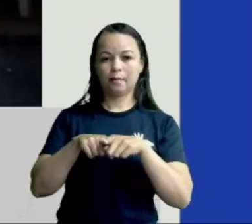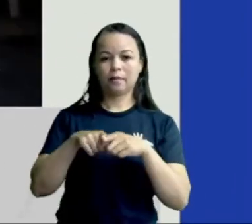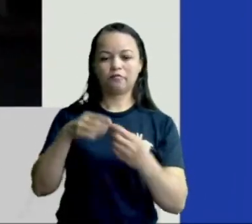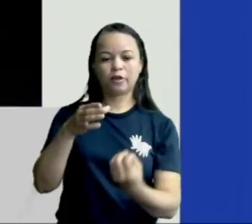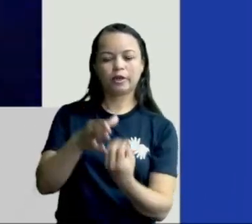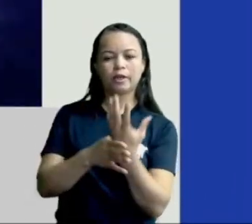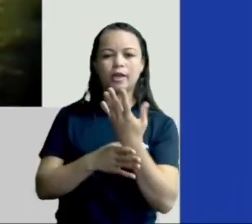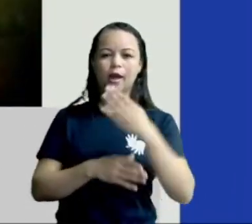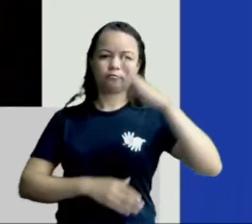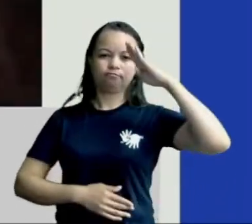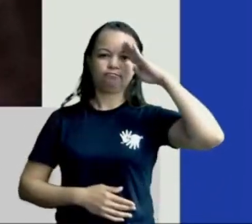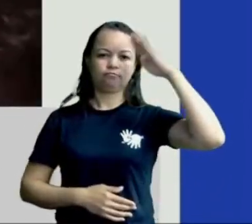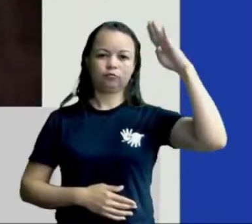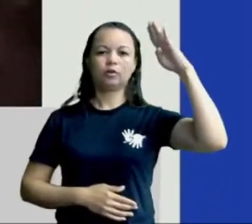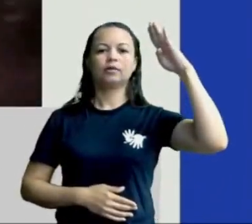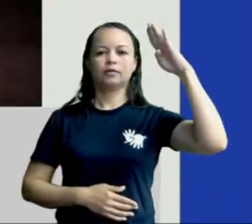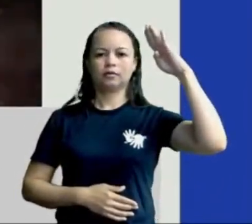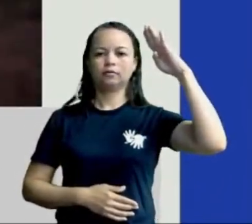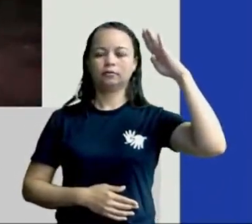do Exército Brasileiro.